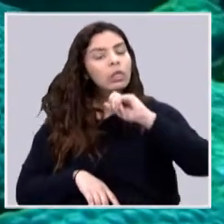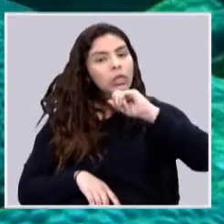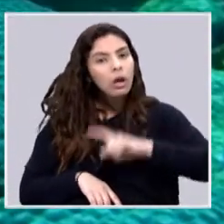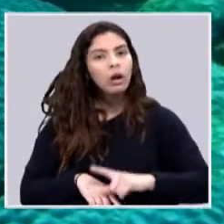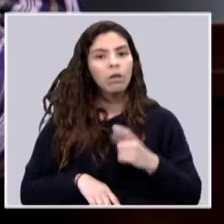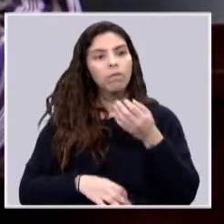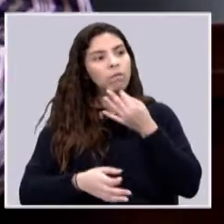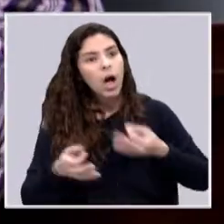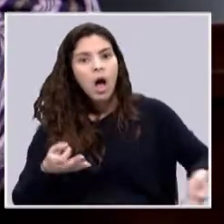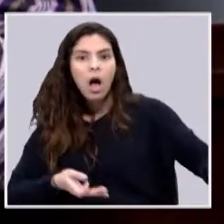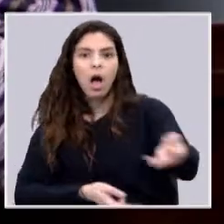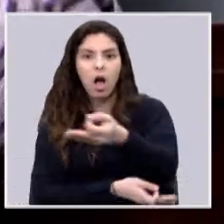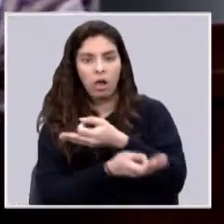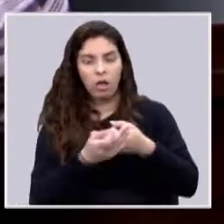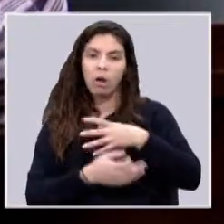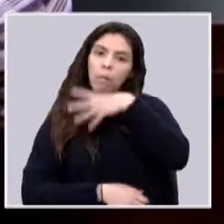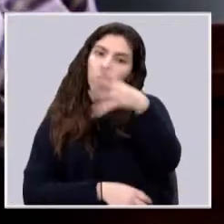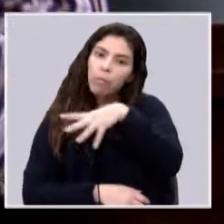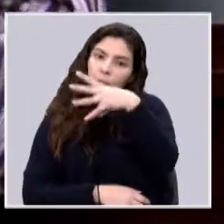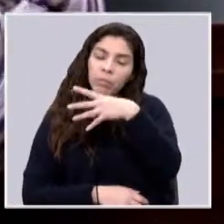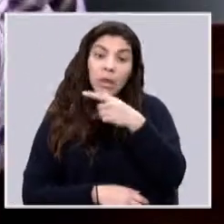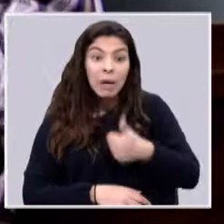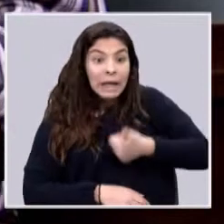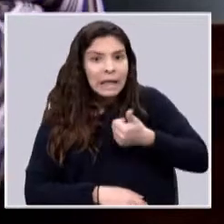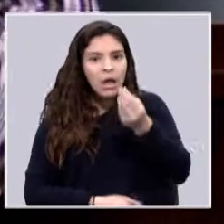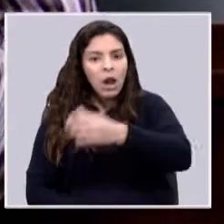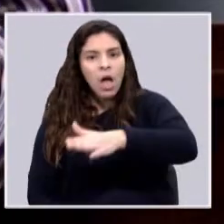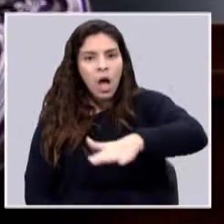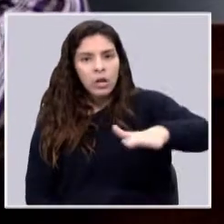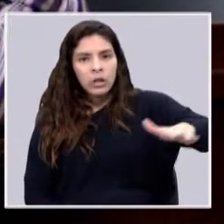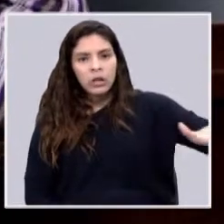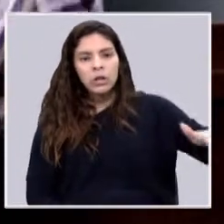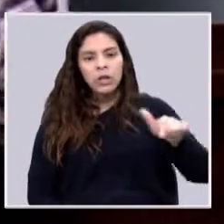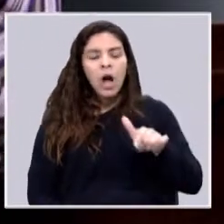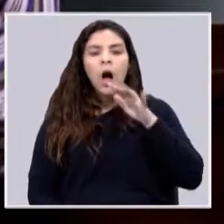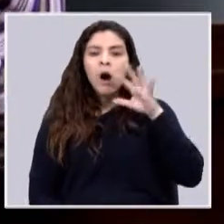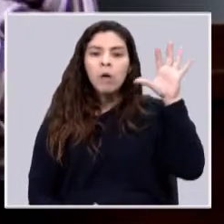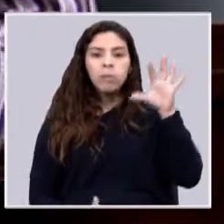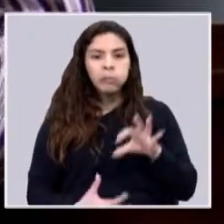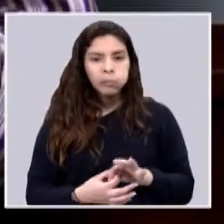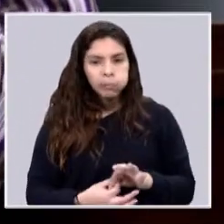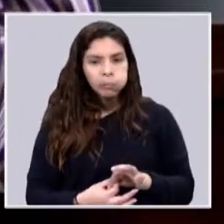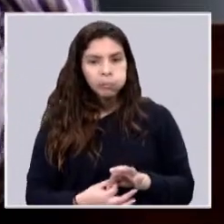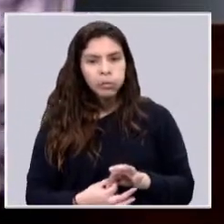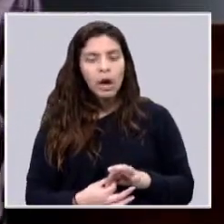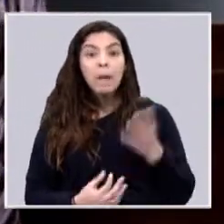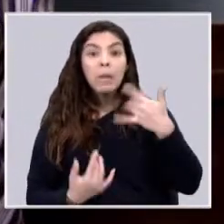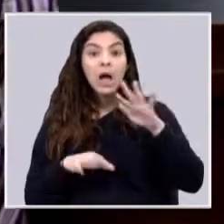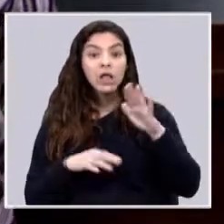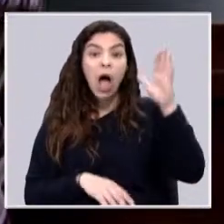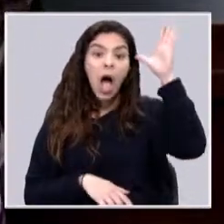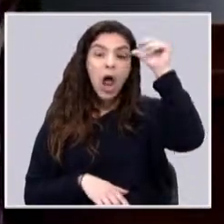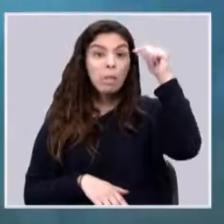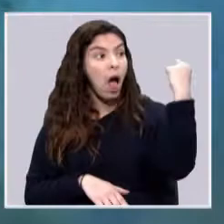a oportunidade de falar ao público, particularmente às crianças, sobre estas coisas, mas